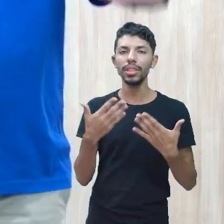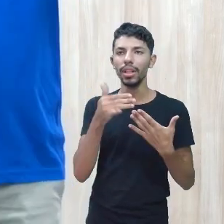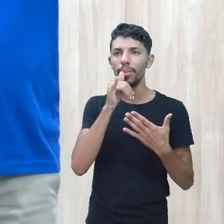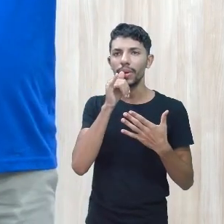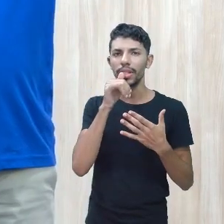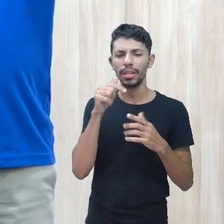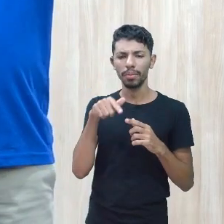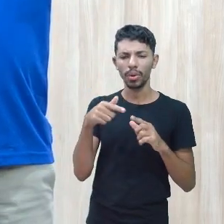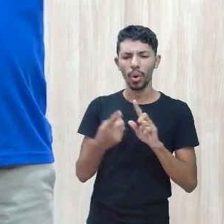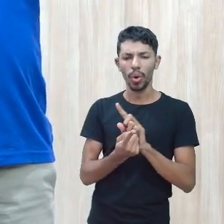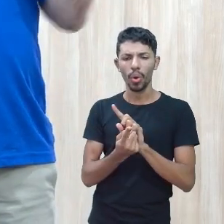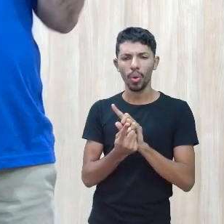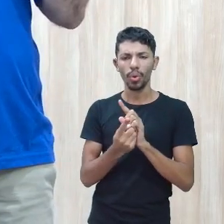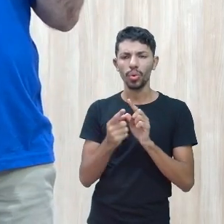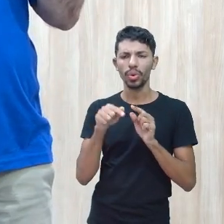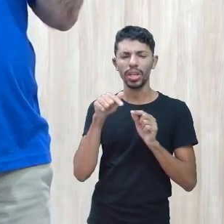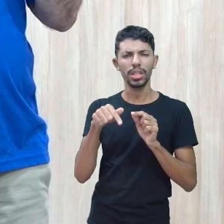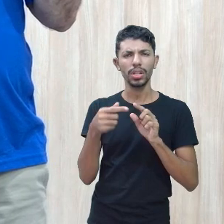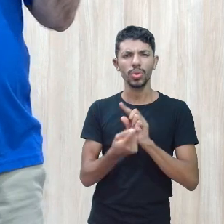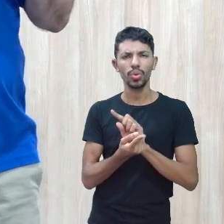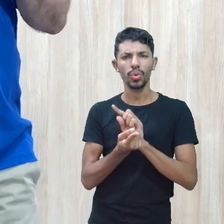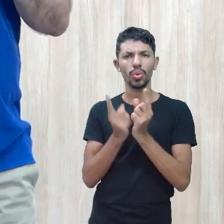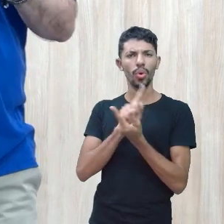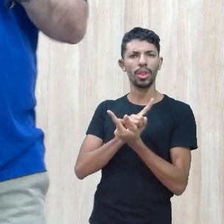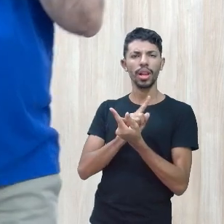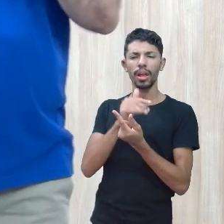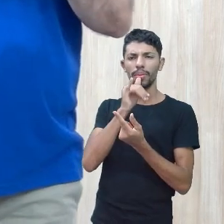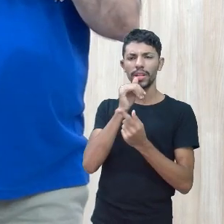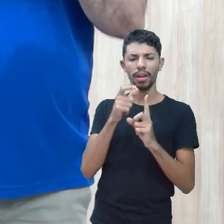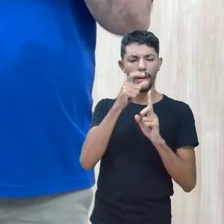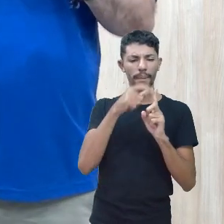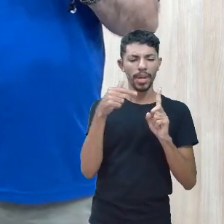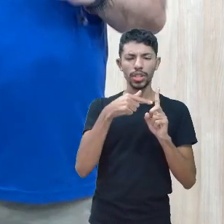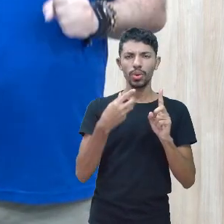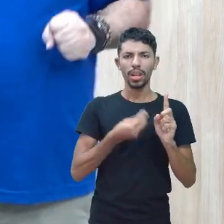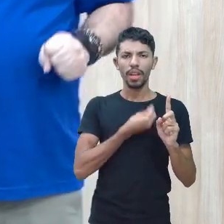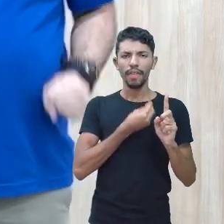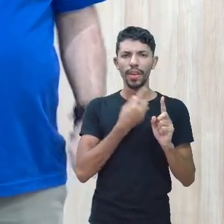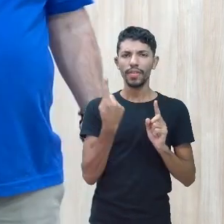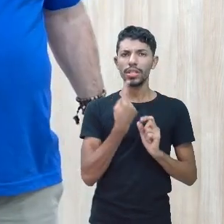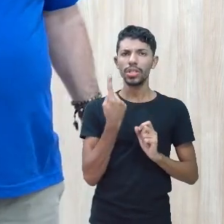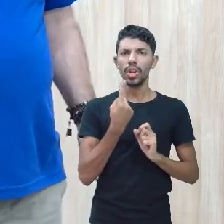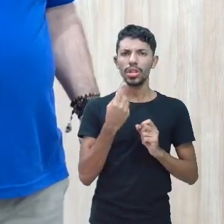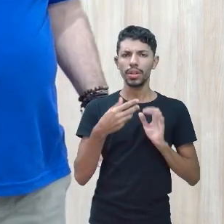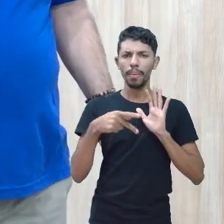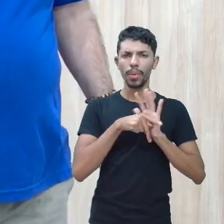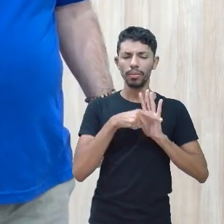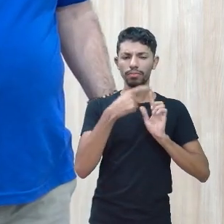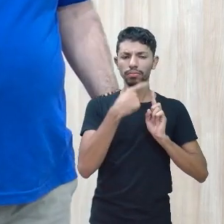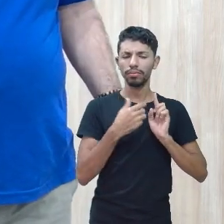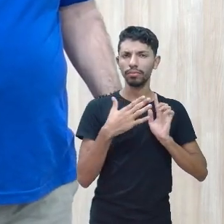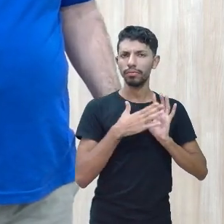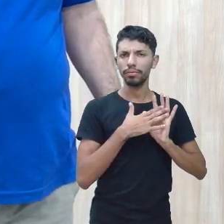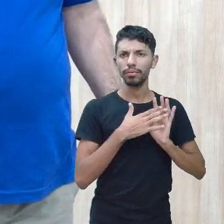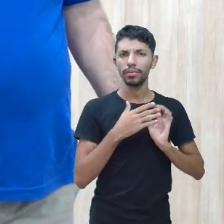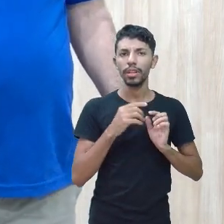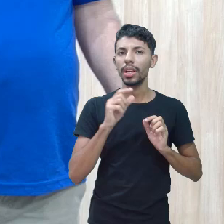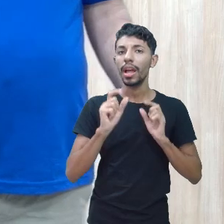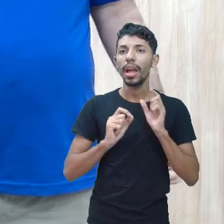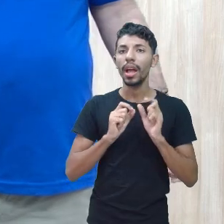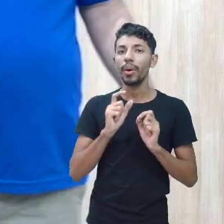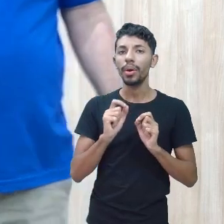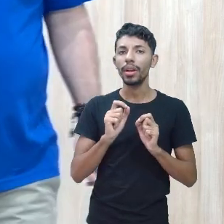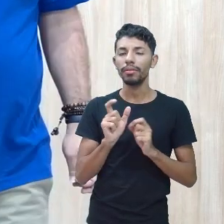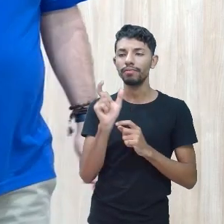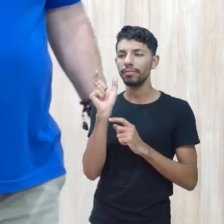aquele indivíduo que vive para si mesmo? Uma palavra que hoje, inclusive, a gente dá um outro sentido para ela, mas